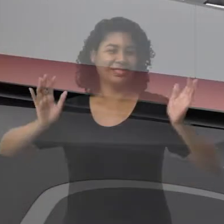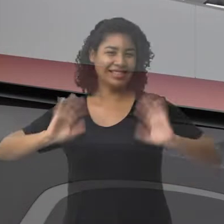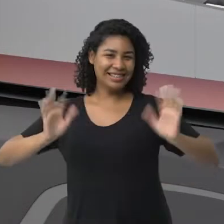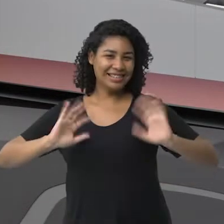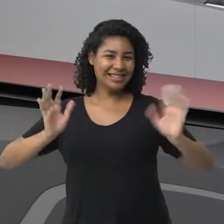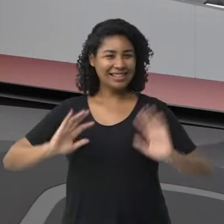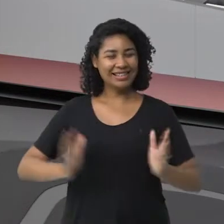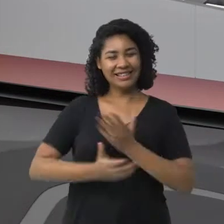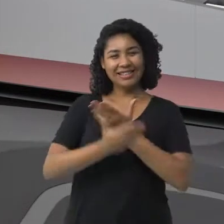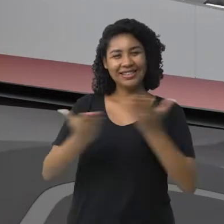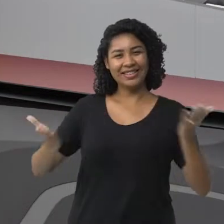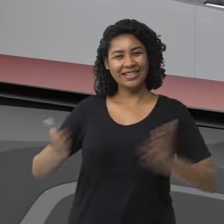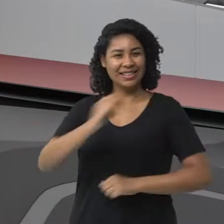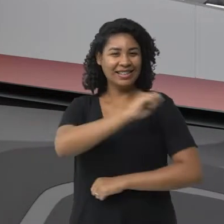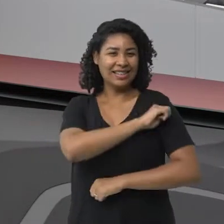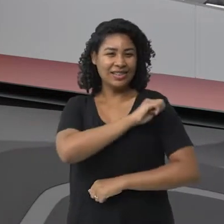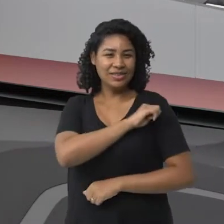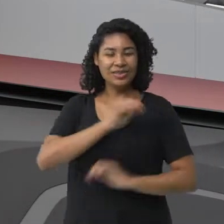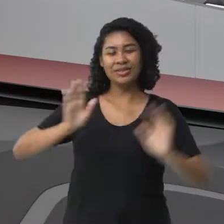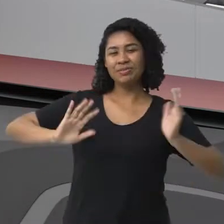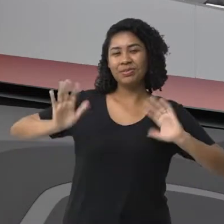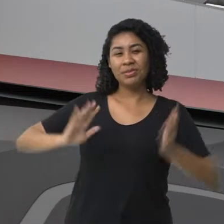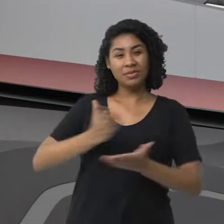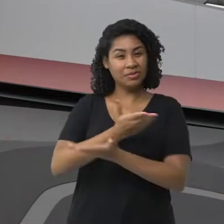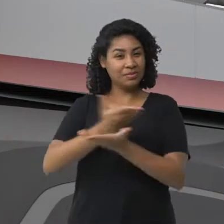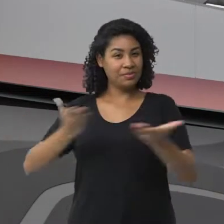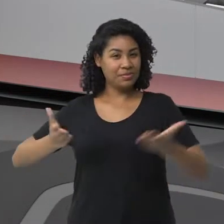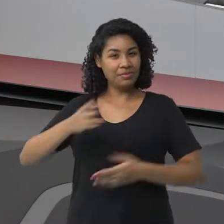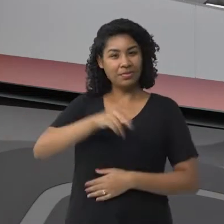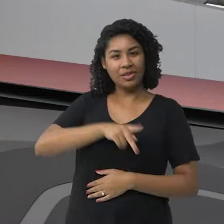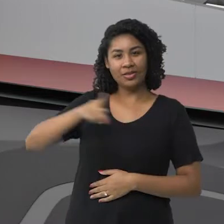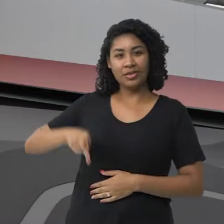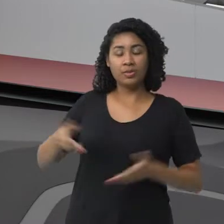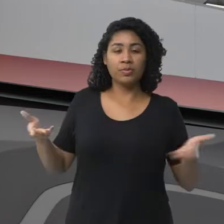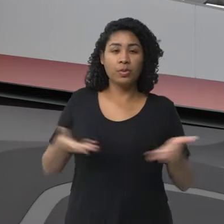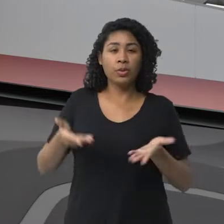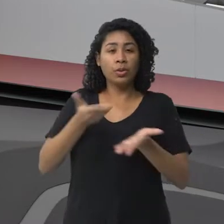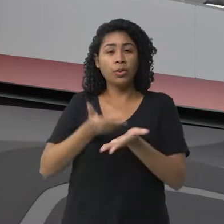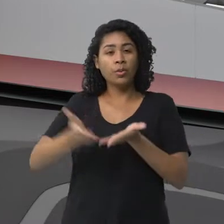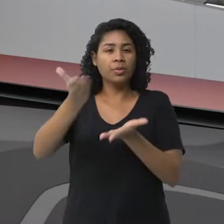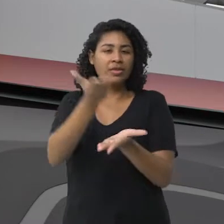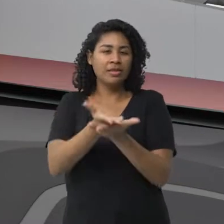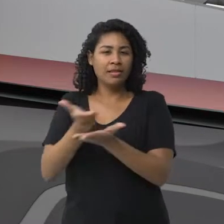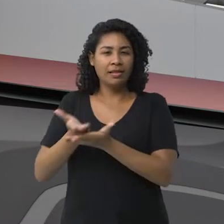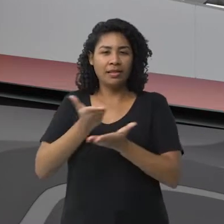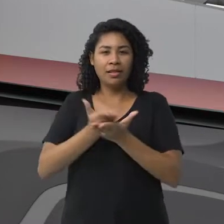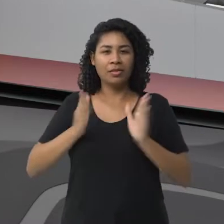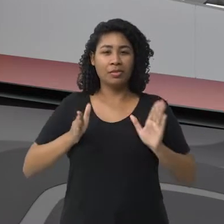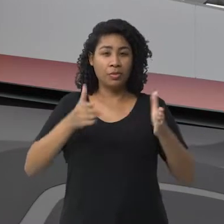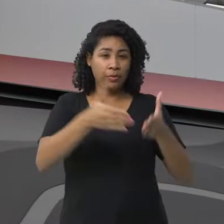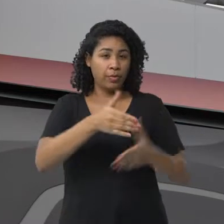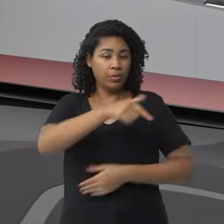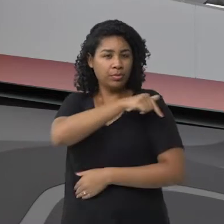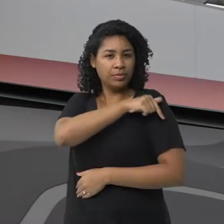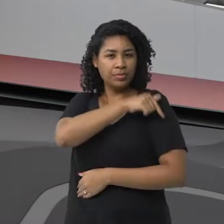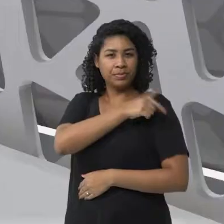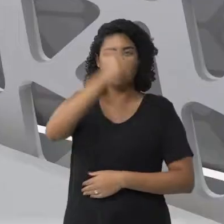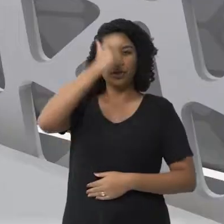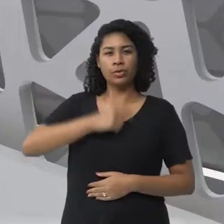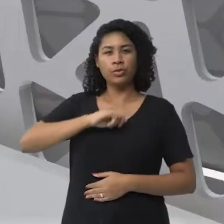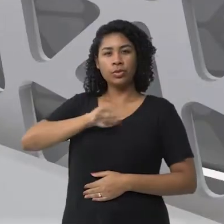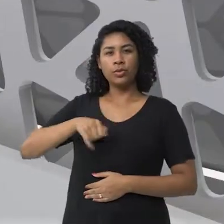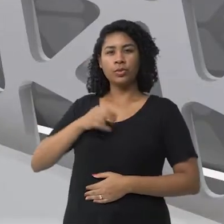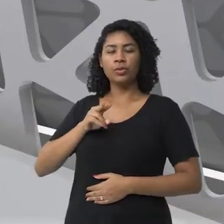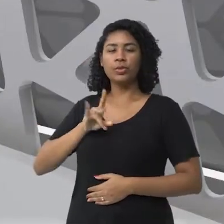Olá, queridos alunos e professores, estamos iniciando mais uma aula para o 7º ano. Eu sou a professora Juliana e